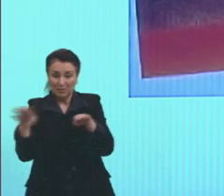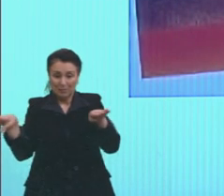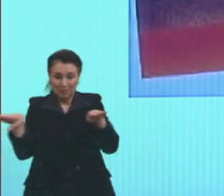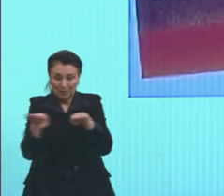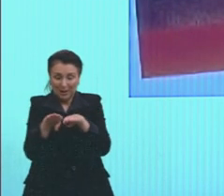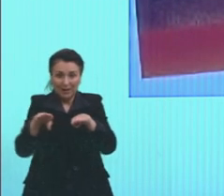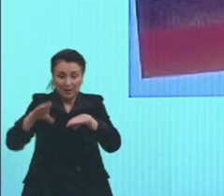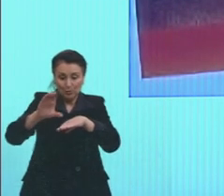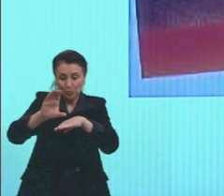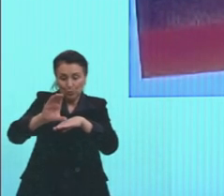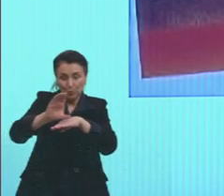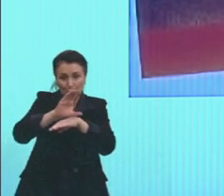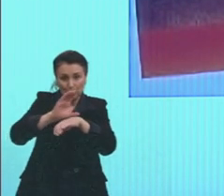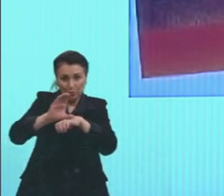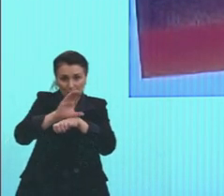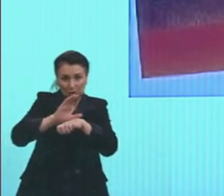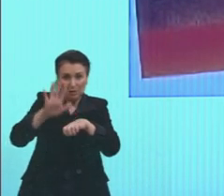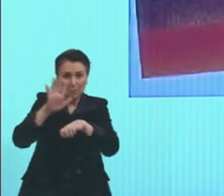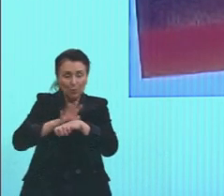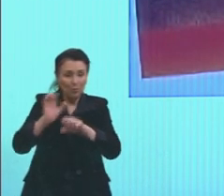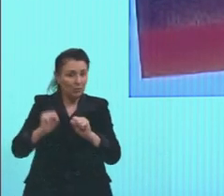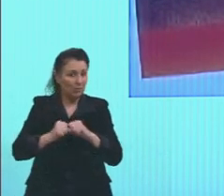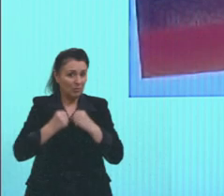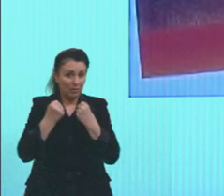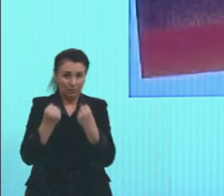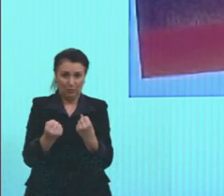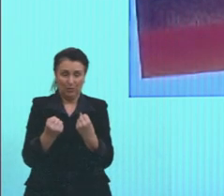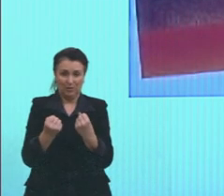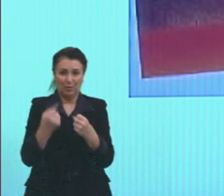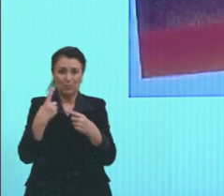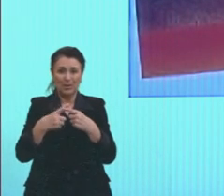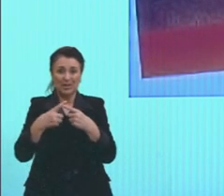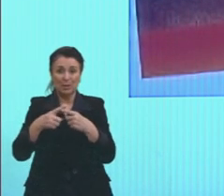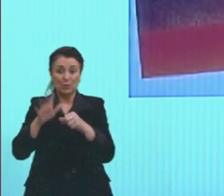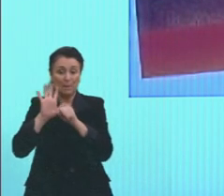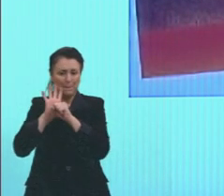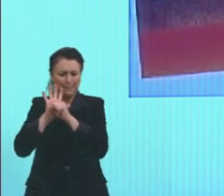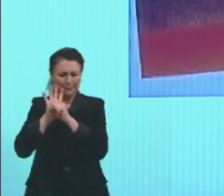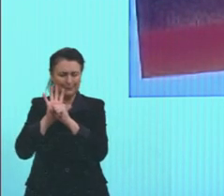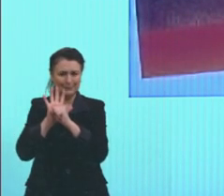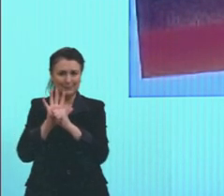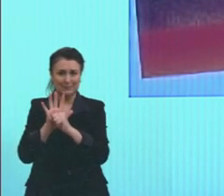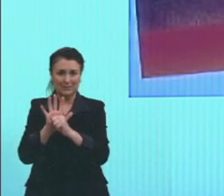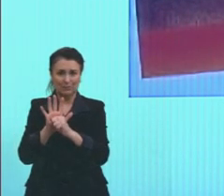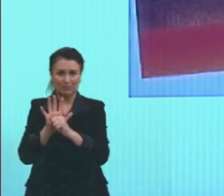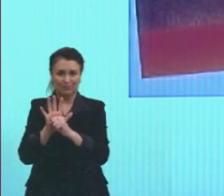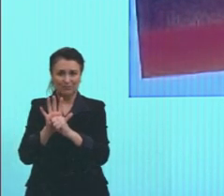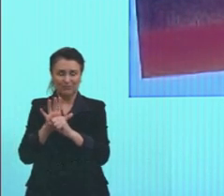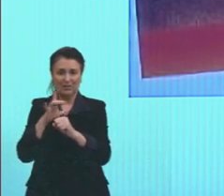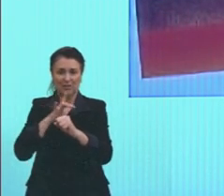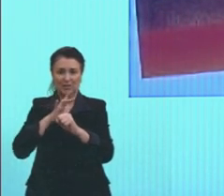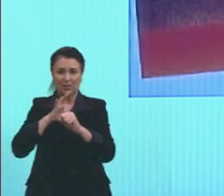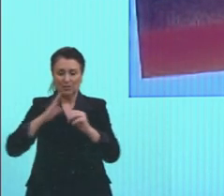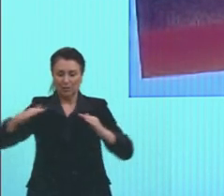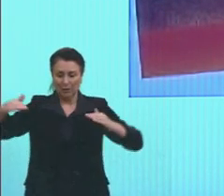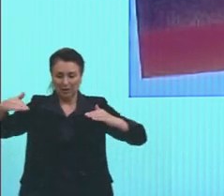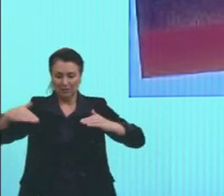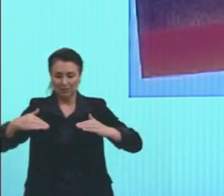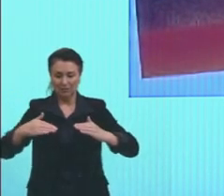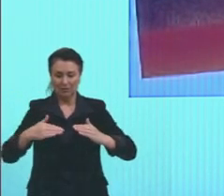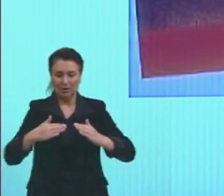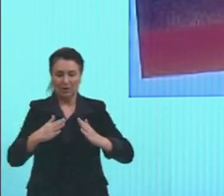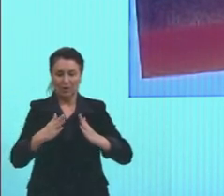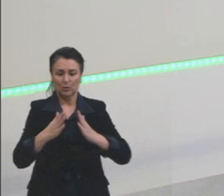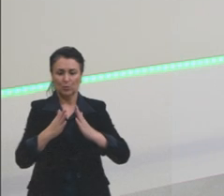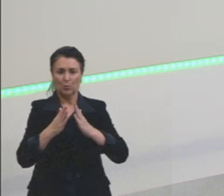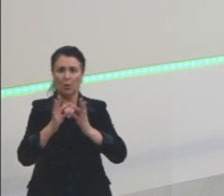muita força aqui que nós estamos falando aí é pressão certo formação aí de uma cordilheira extremamente